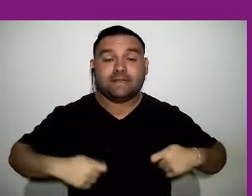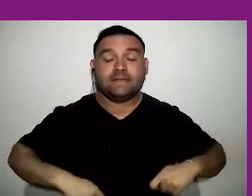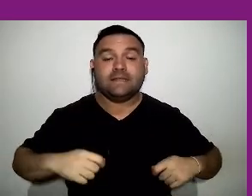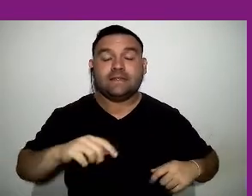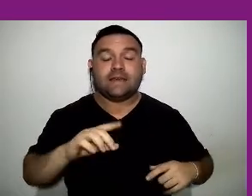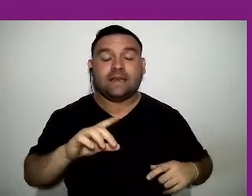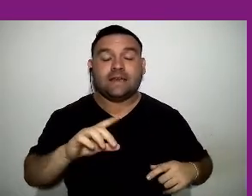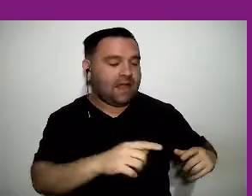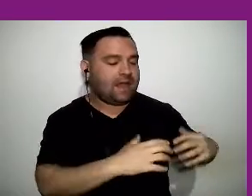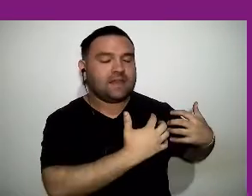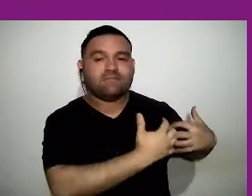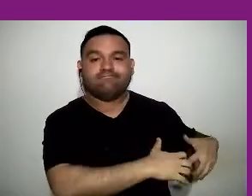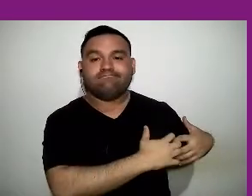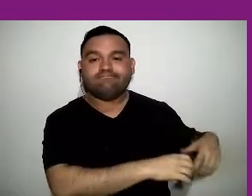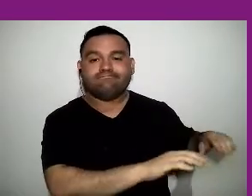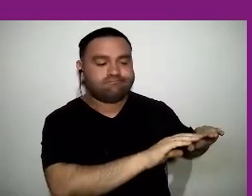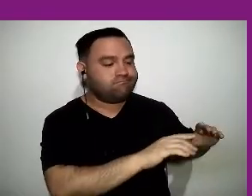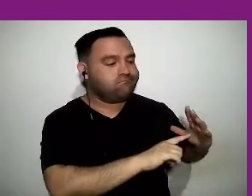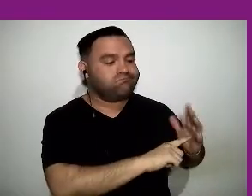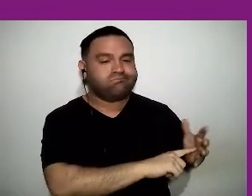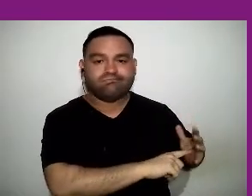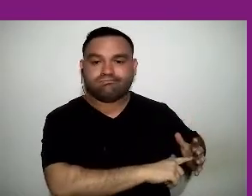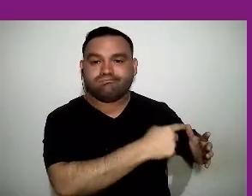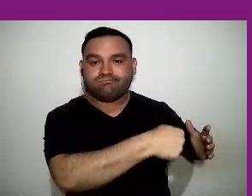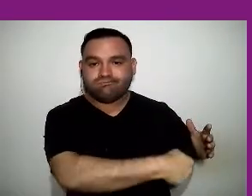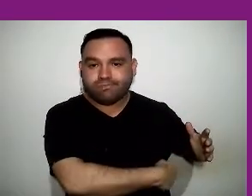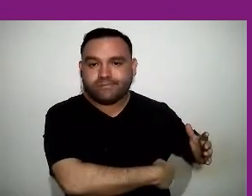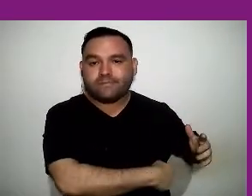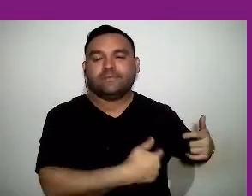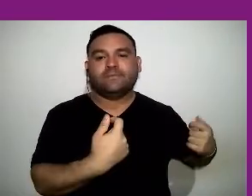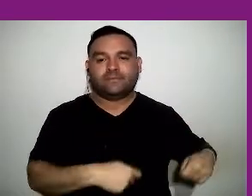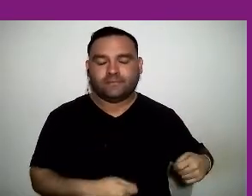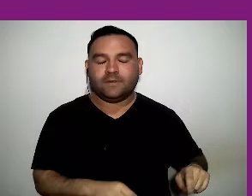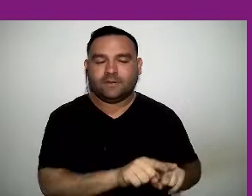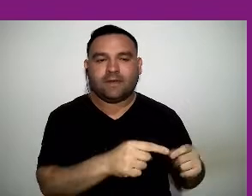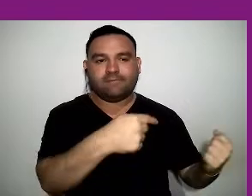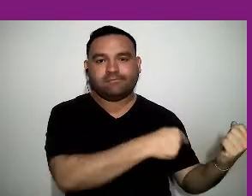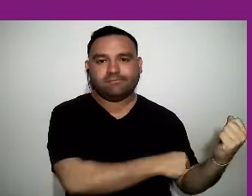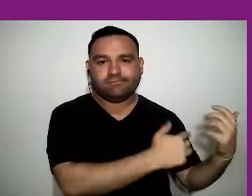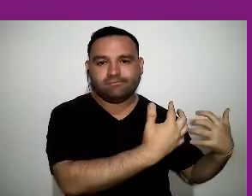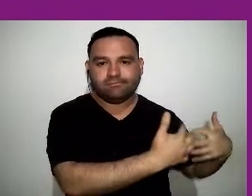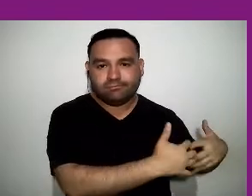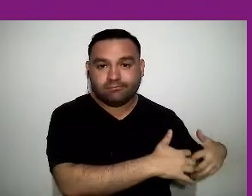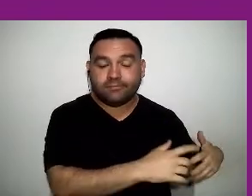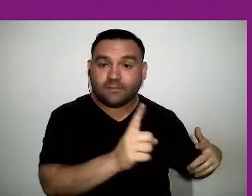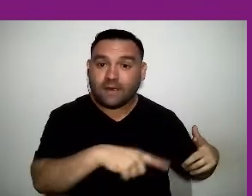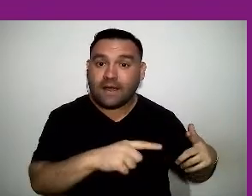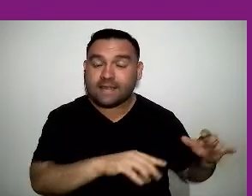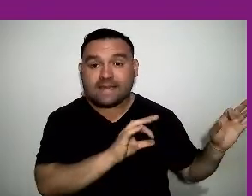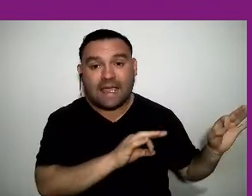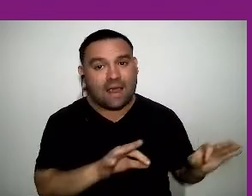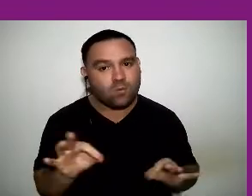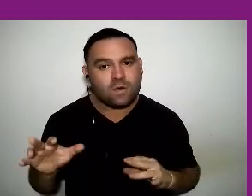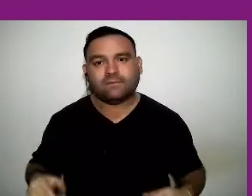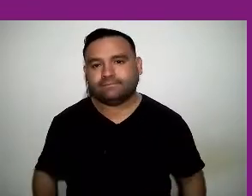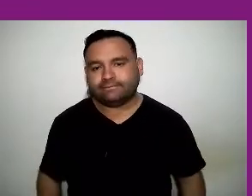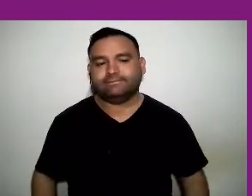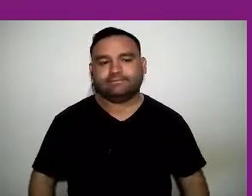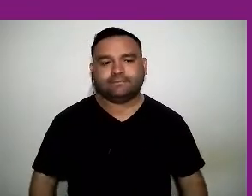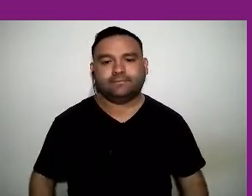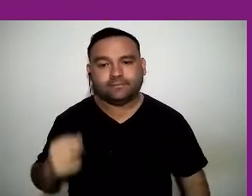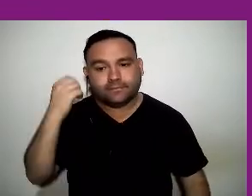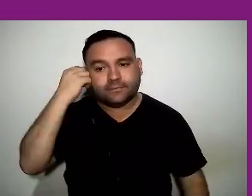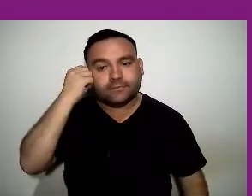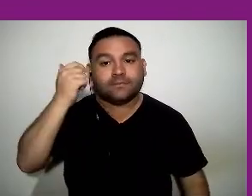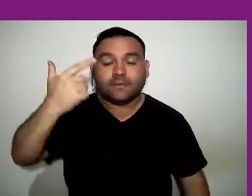diálise nesses casos de COVID, mostrando que o quadro renal de acometimento era muito frequente.